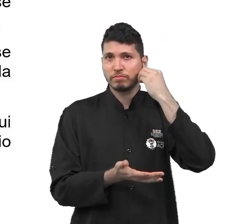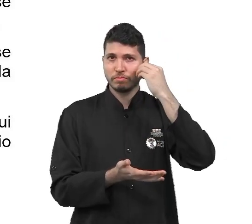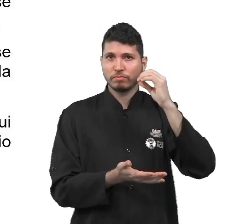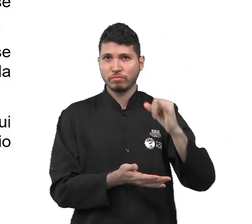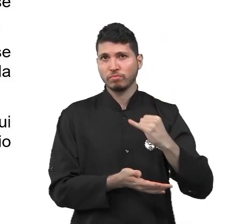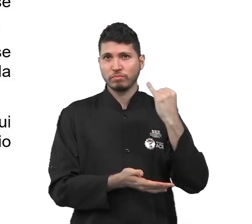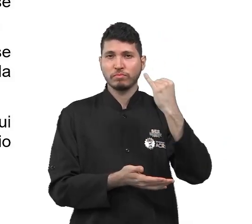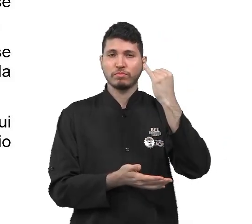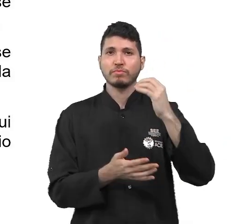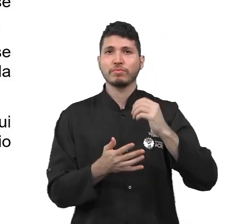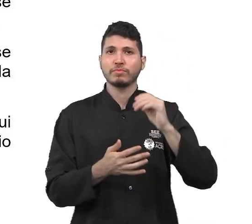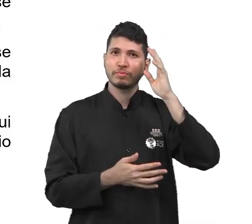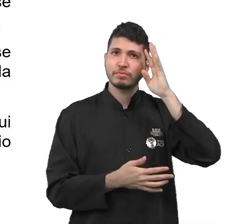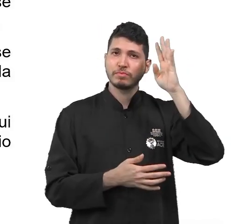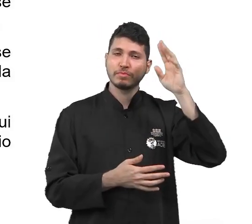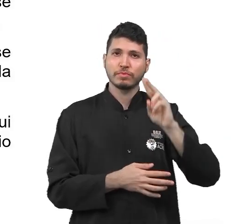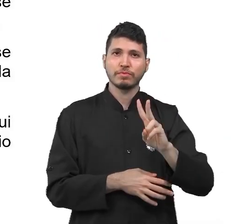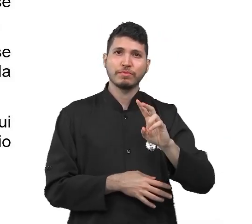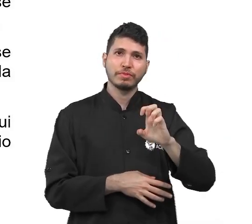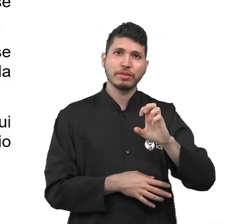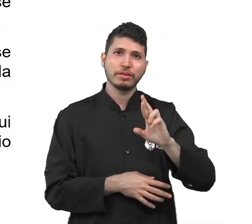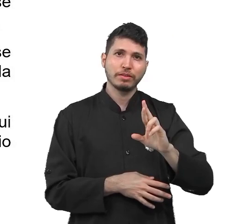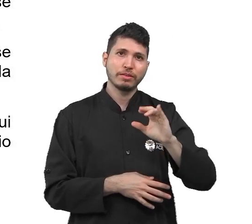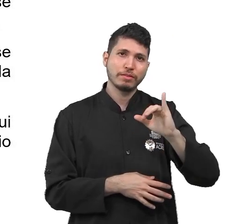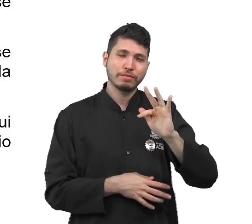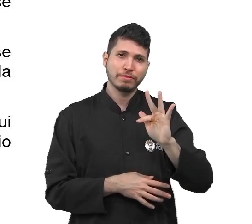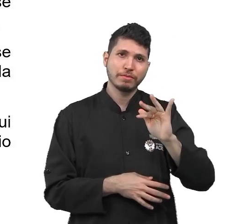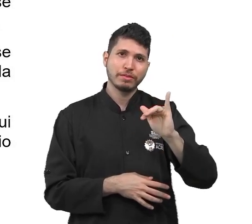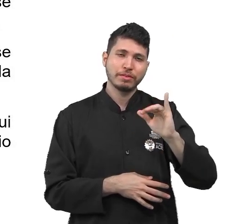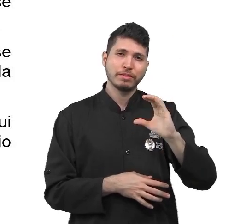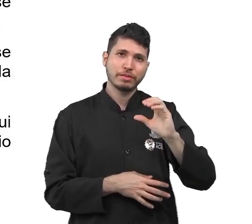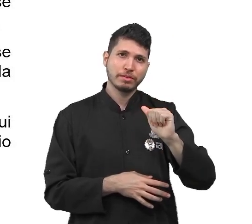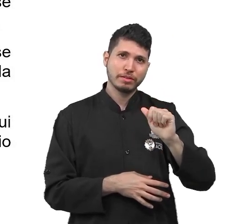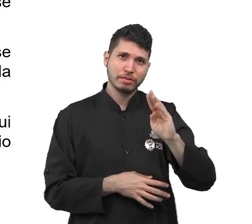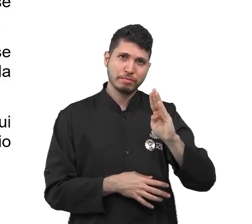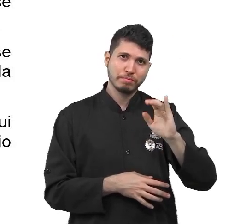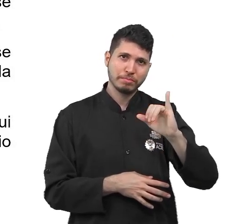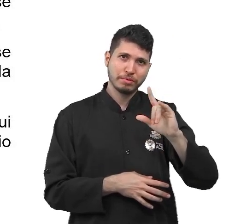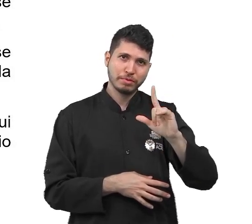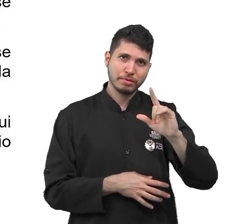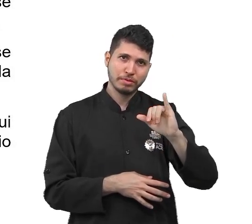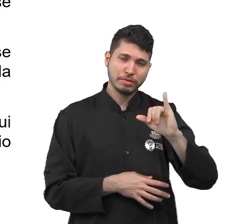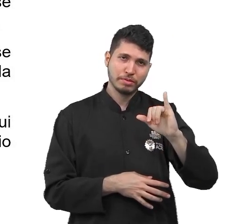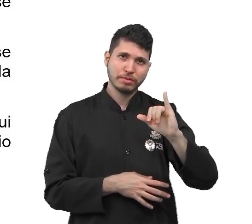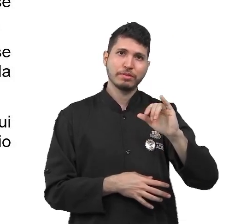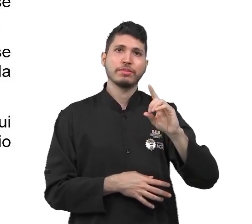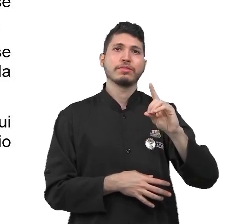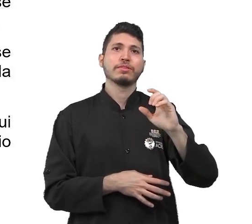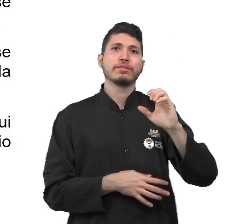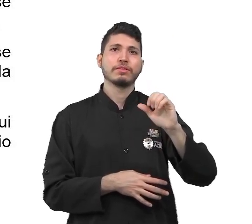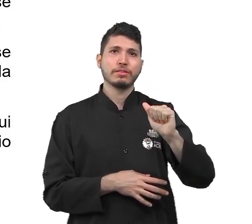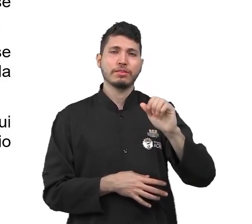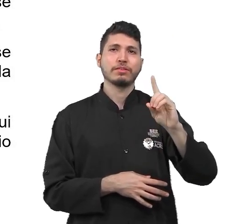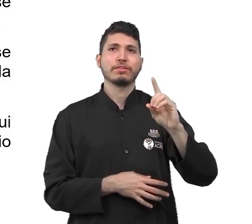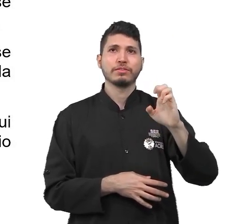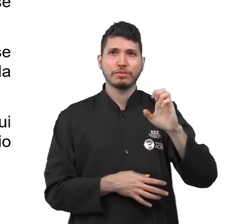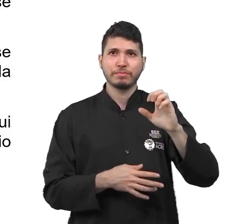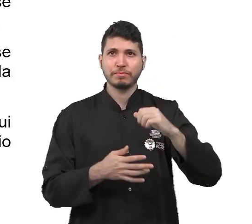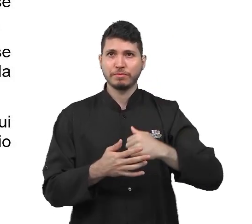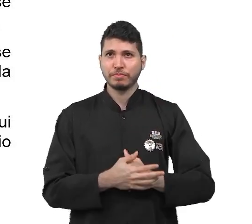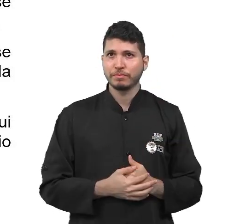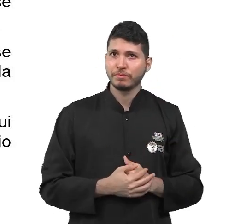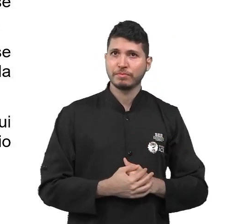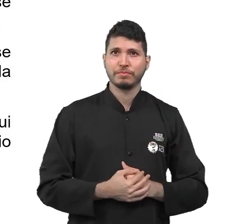a teoria da verificabilidade. Um dos principais pensadores é Rudolf Carnap. Então, essa